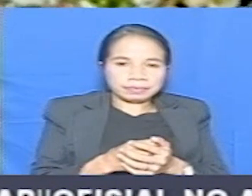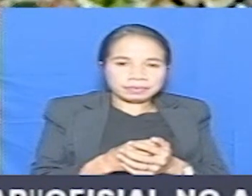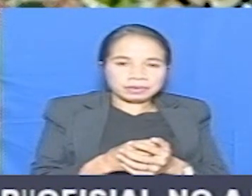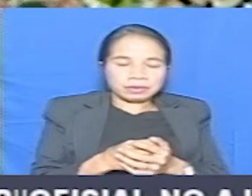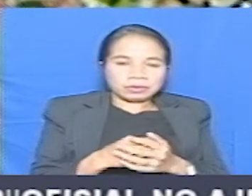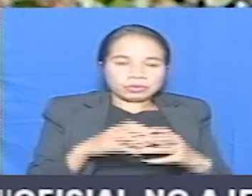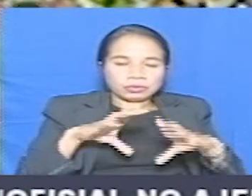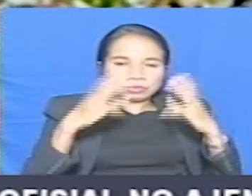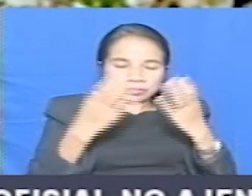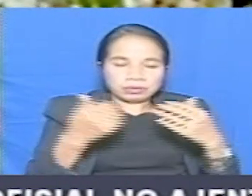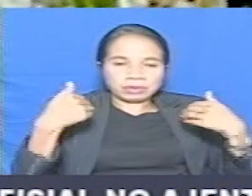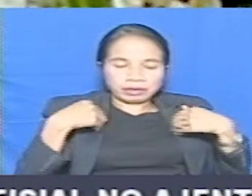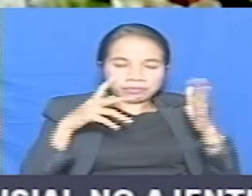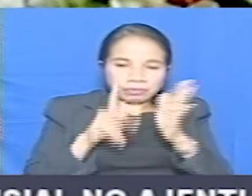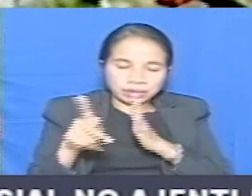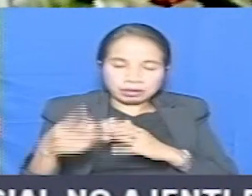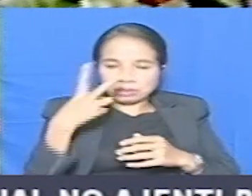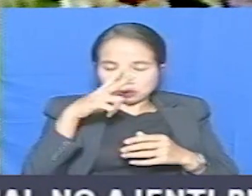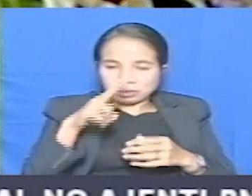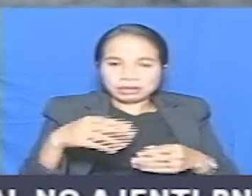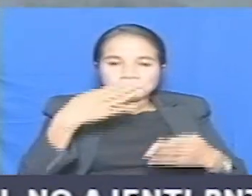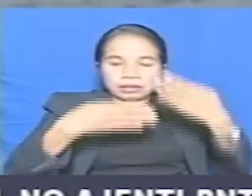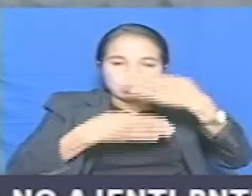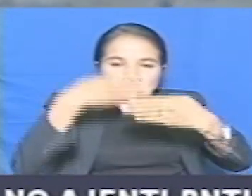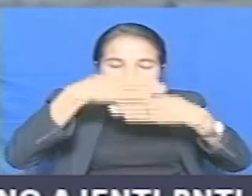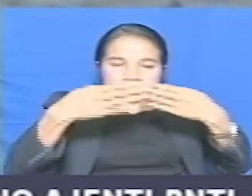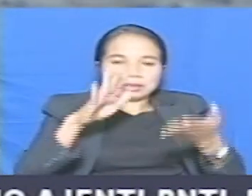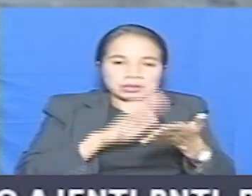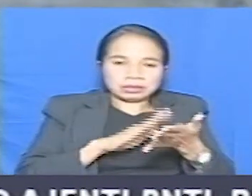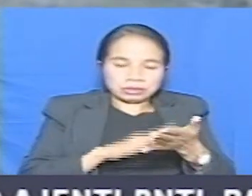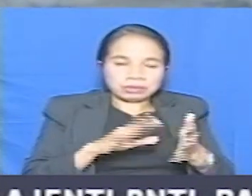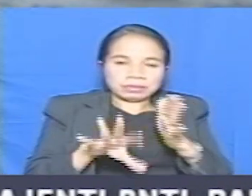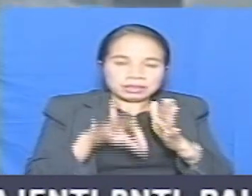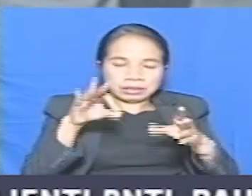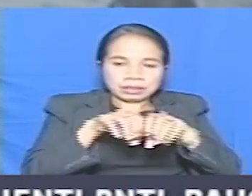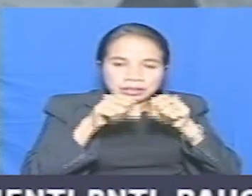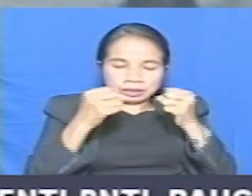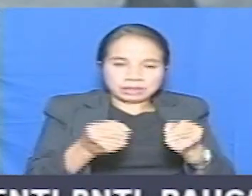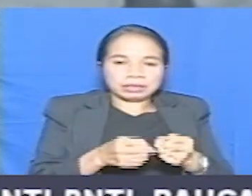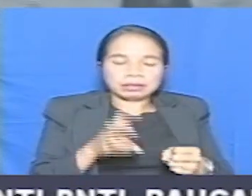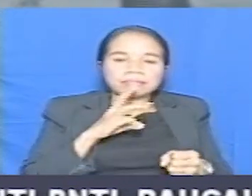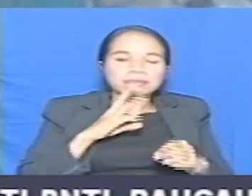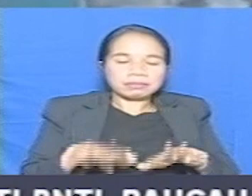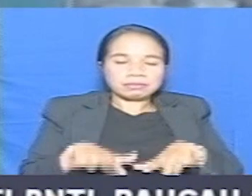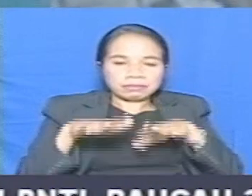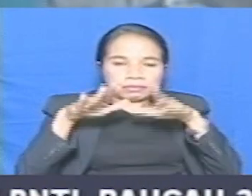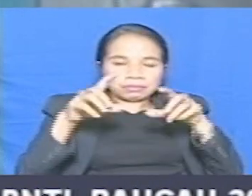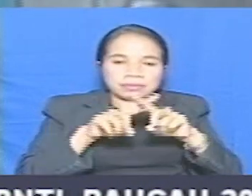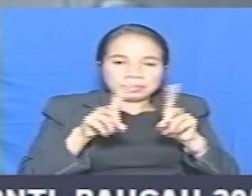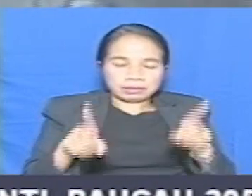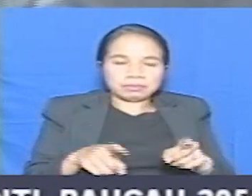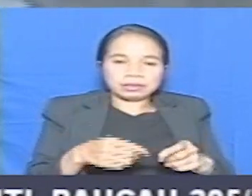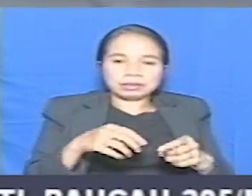Comissão e a plano halo fiscalização ba infraestrutura escola deve retan estragos durante inundação, mas be